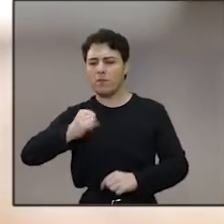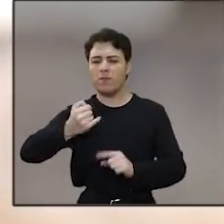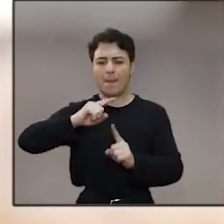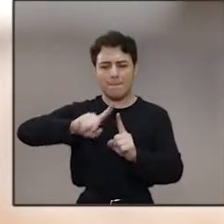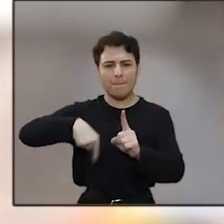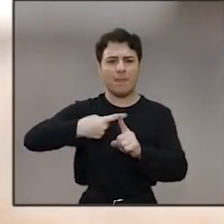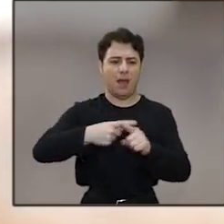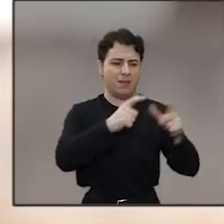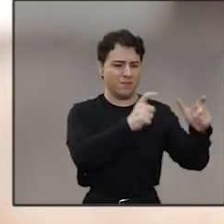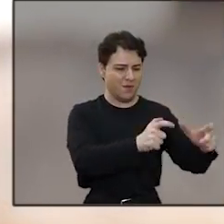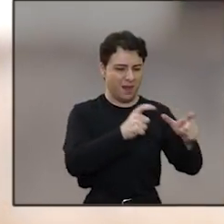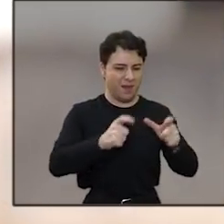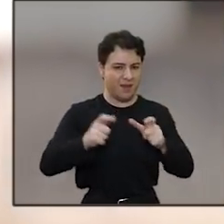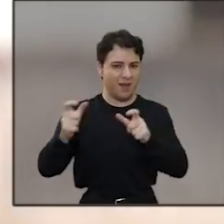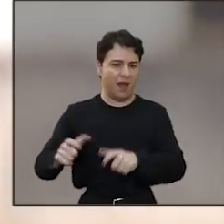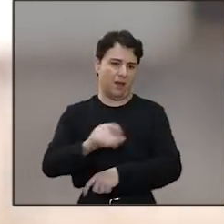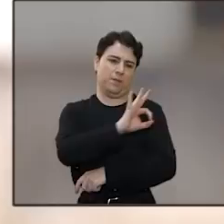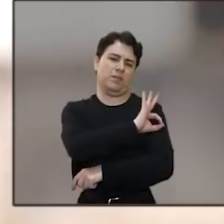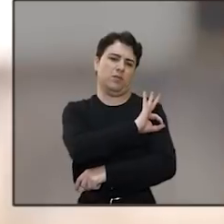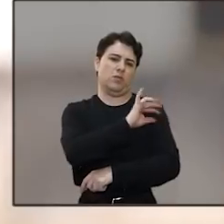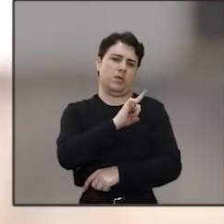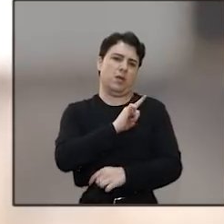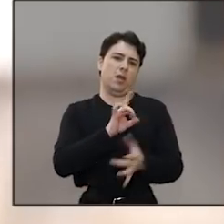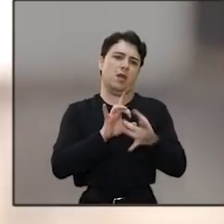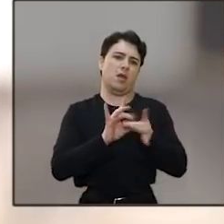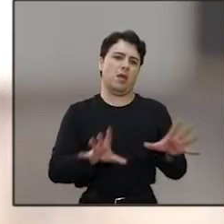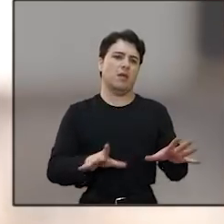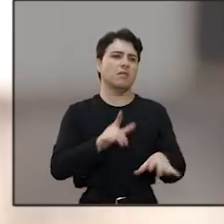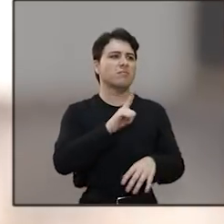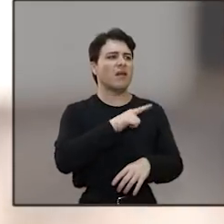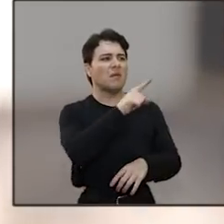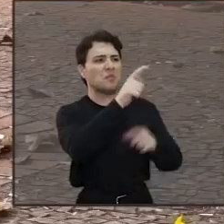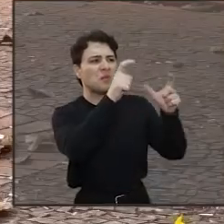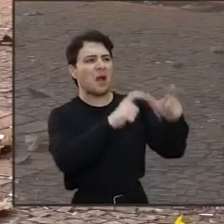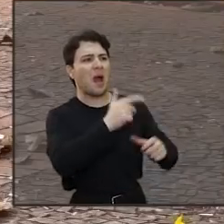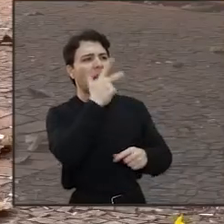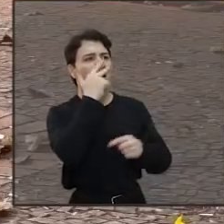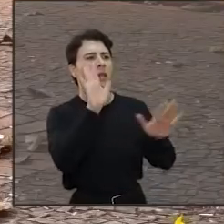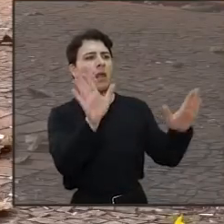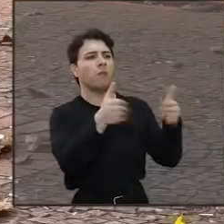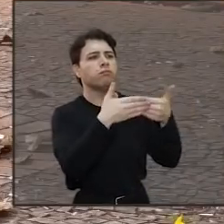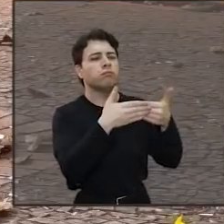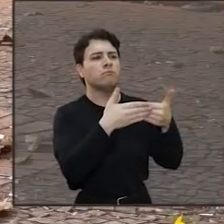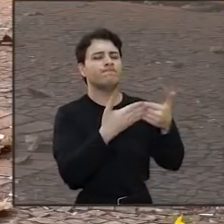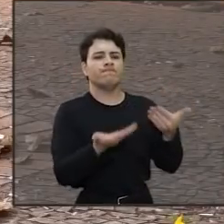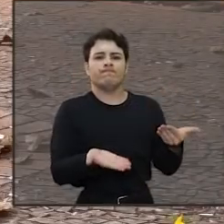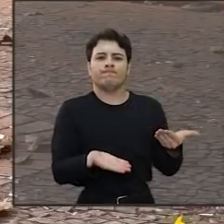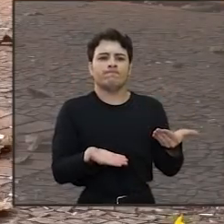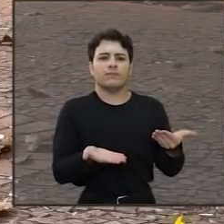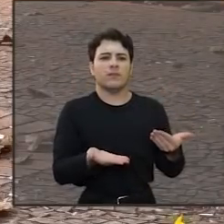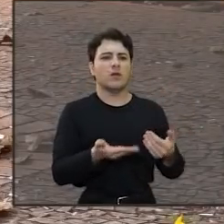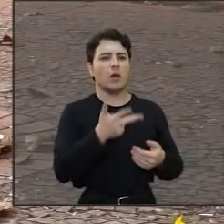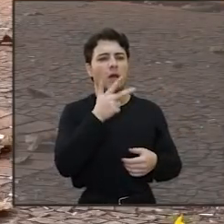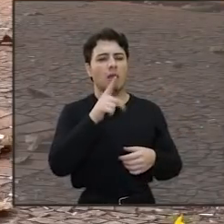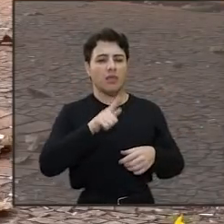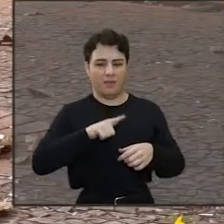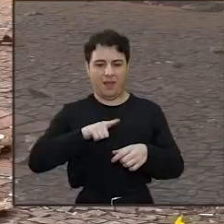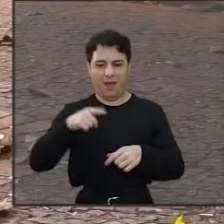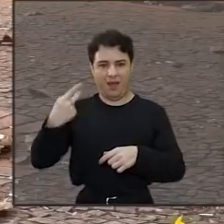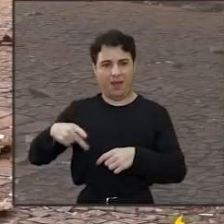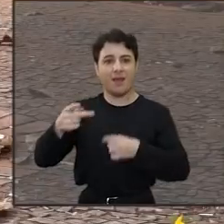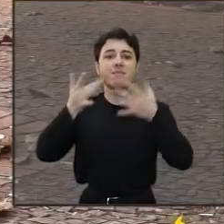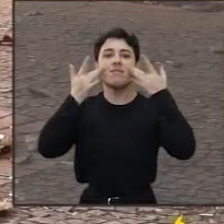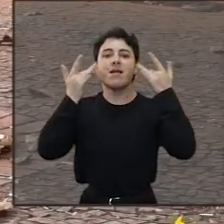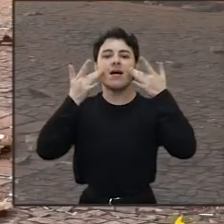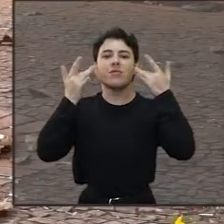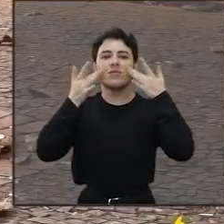dá para aproveitar melhor os espaços que a gente tem aqui da prefeitura. A gente vê muito lugar parado, a gente vê muito lugar sem nada, às vezes a gente tem